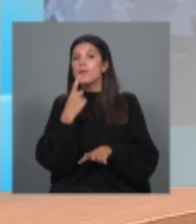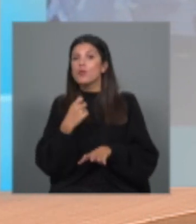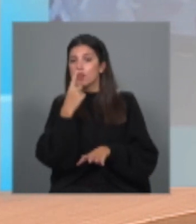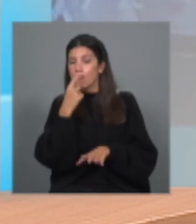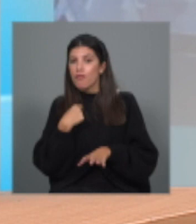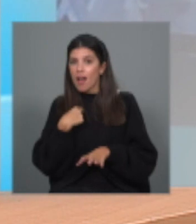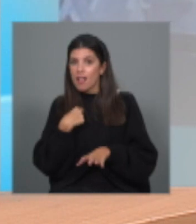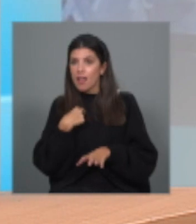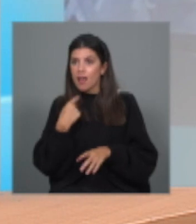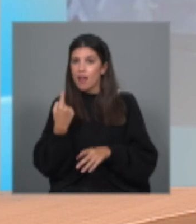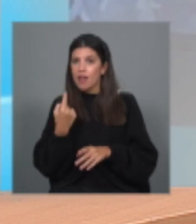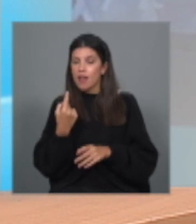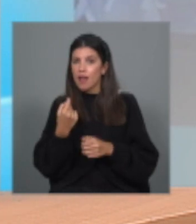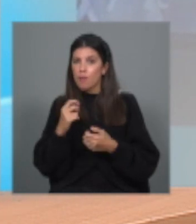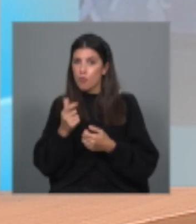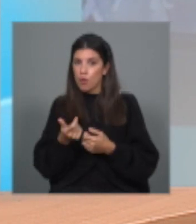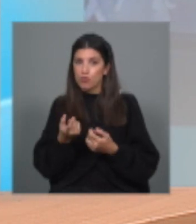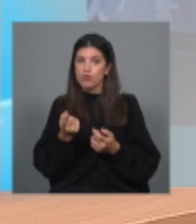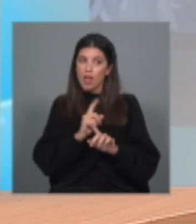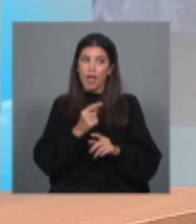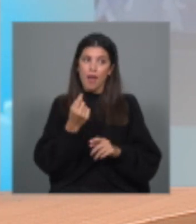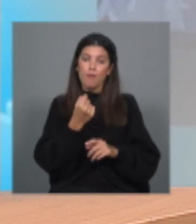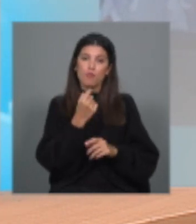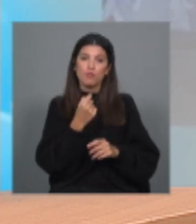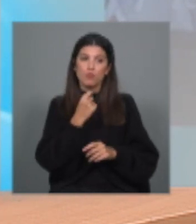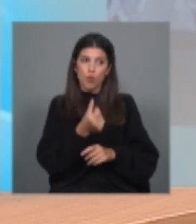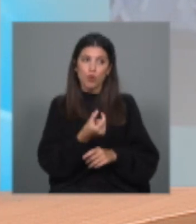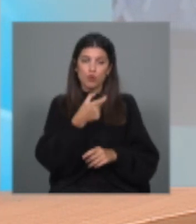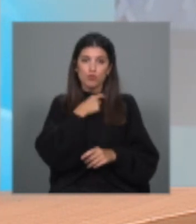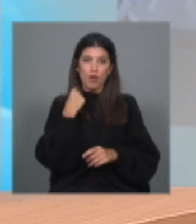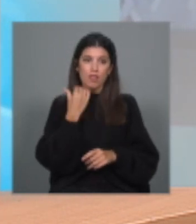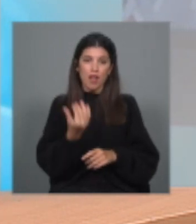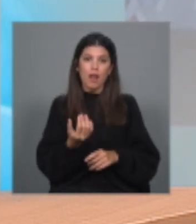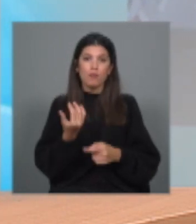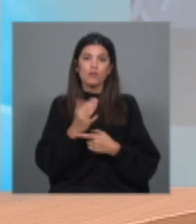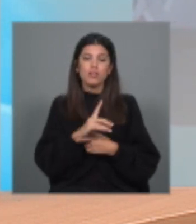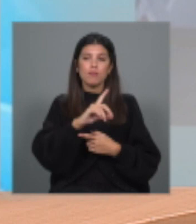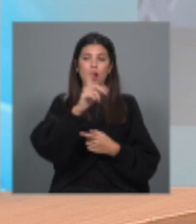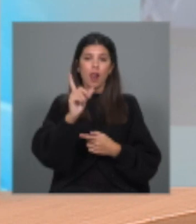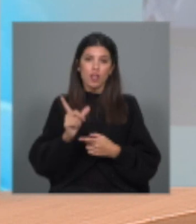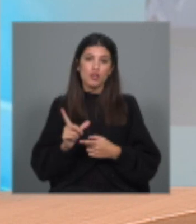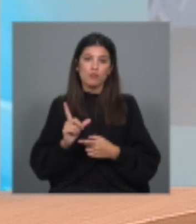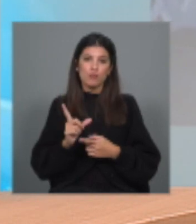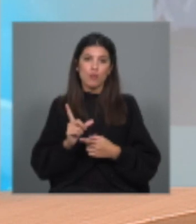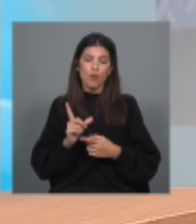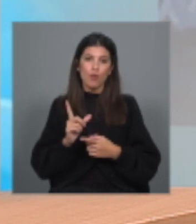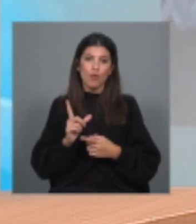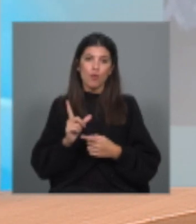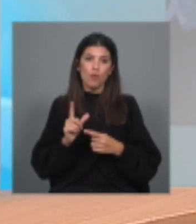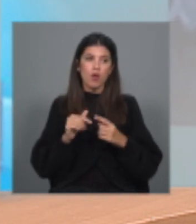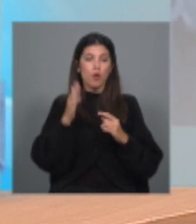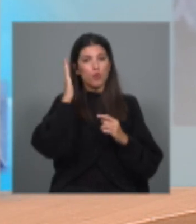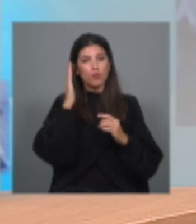porque as necessidades são muitas. Em Lisboa, por exemplo, o número de ordenações e de seminaristas tem sido estável, não